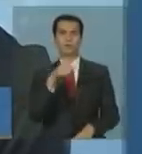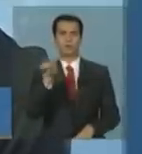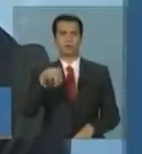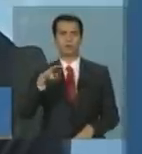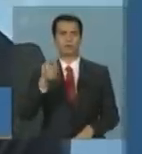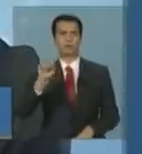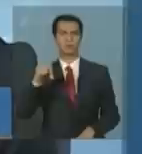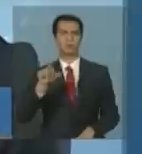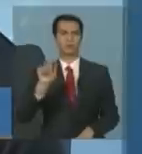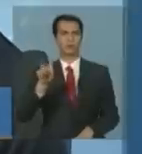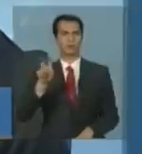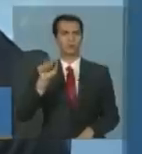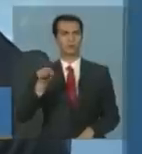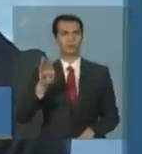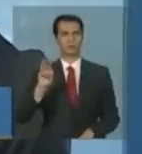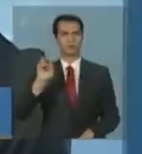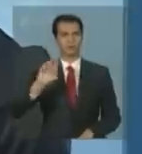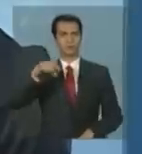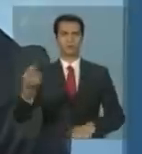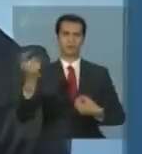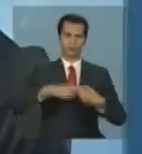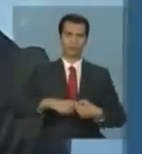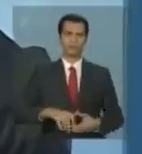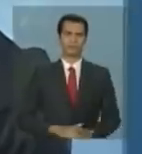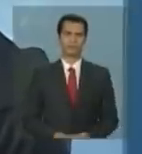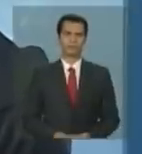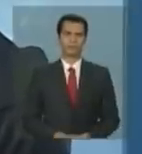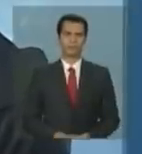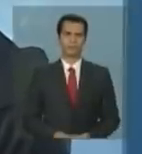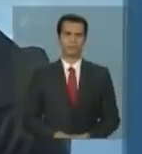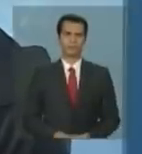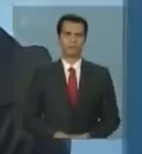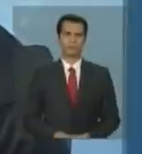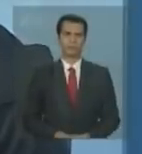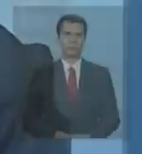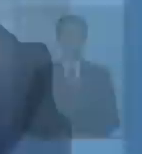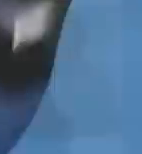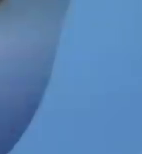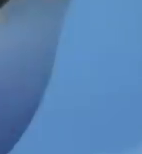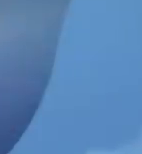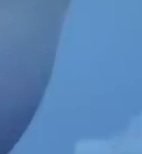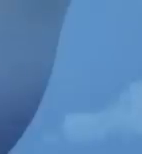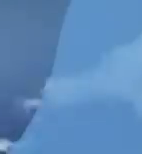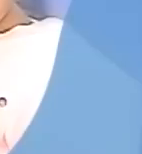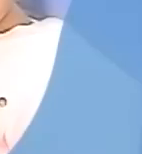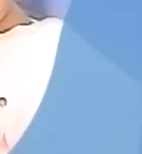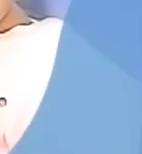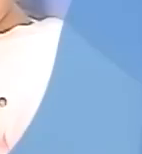tele@mds.gov.br. A gente volta já.